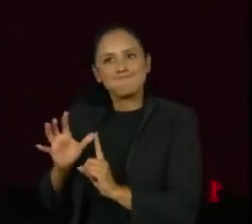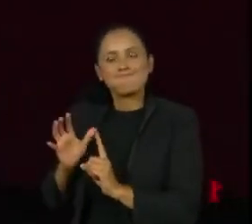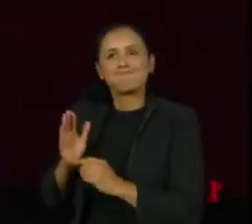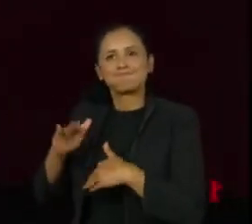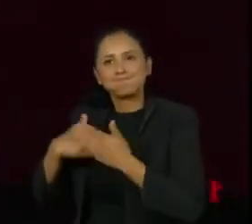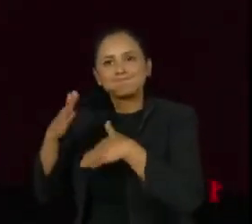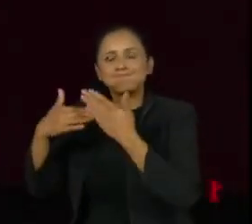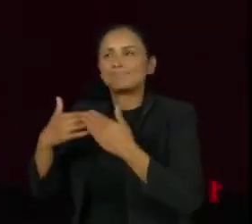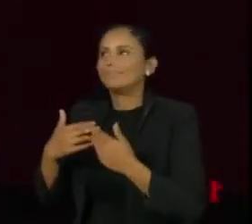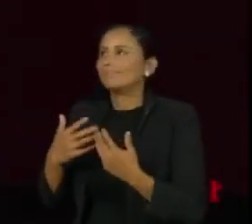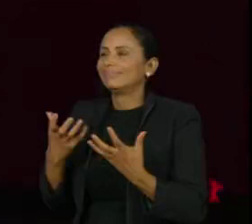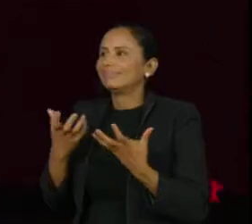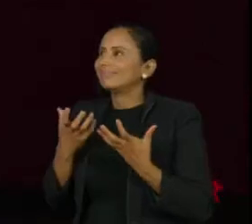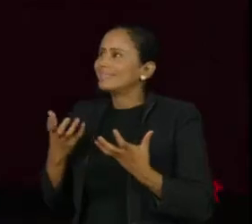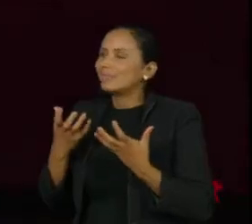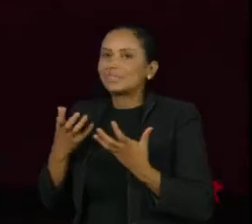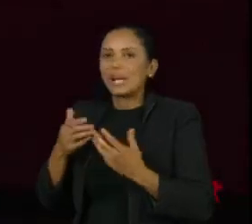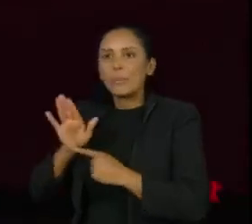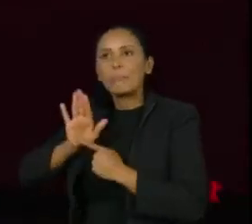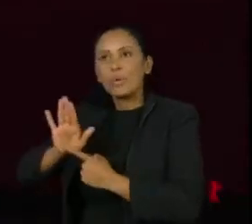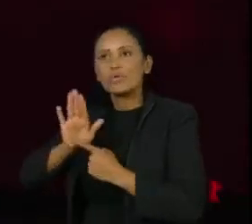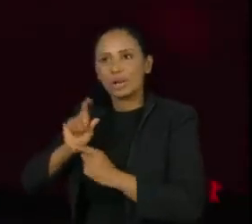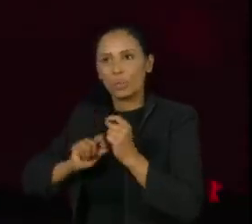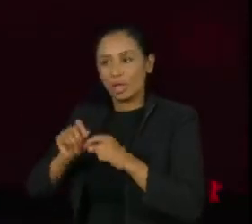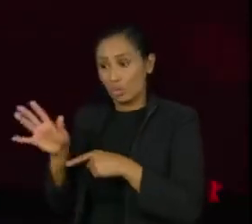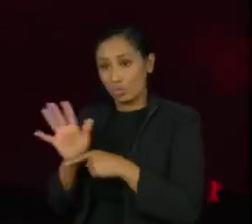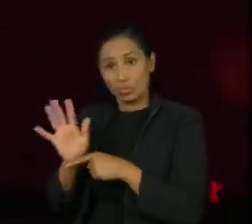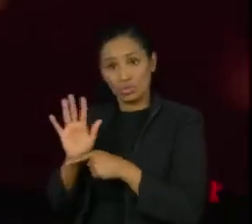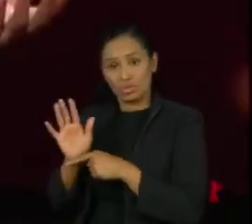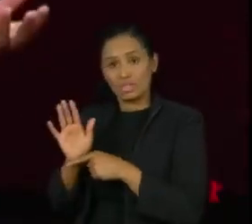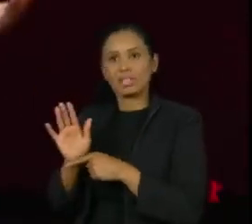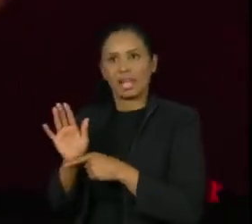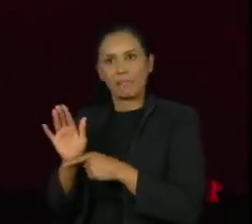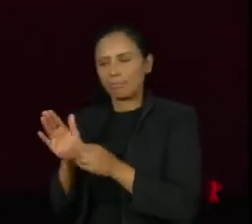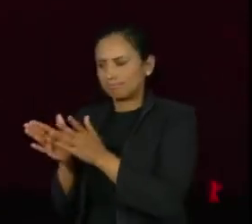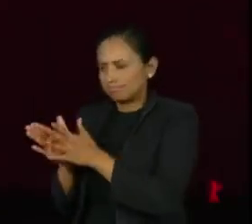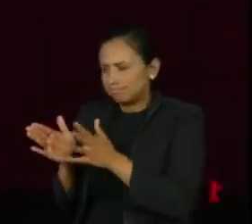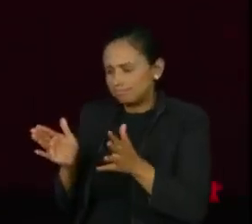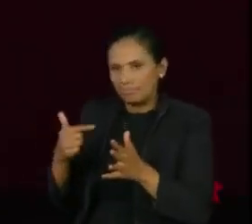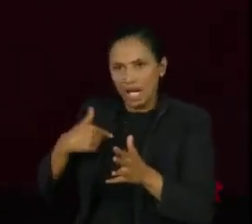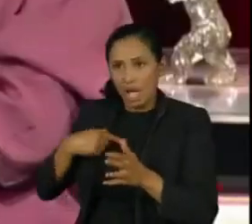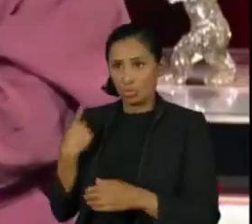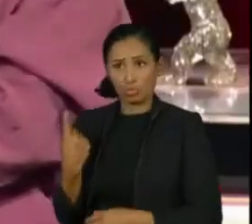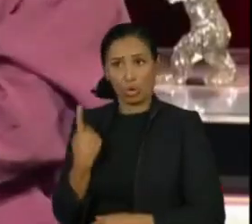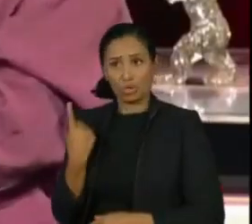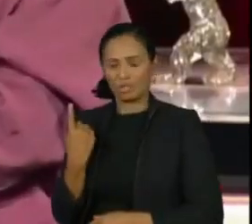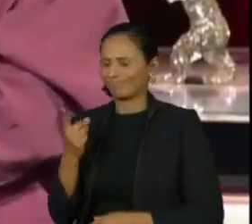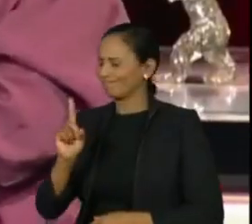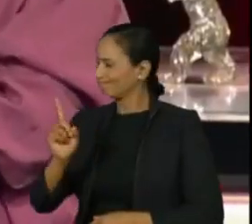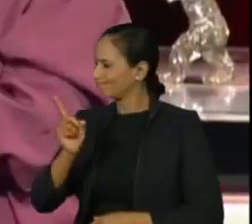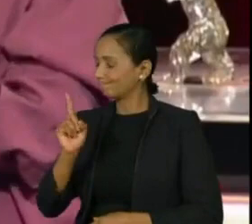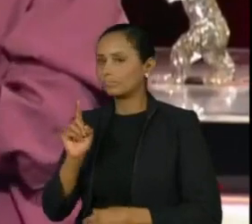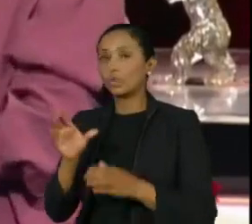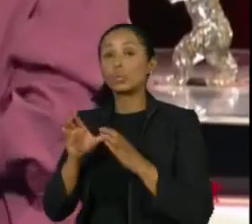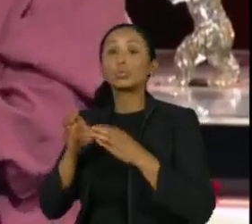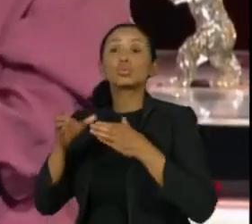que o cinema, ele não é algo que você faz sozinho, é algo que